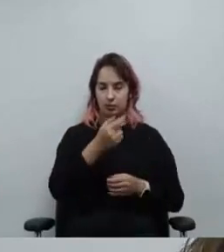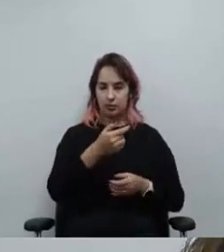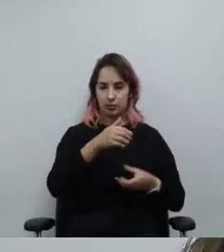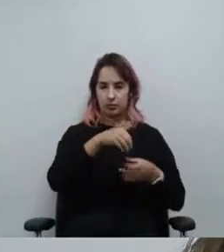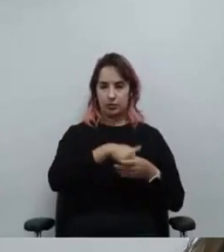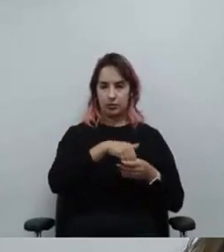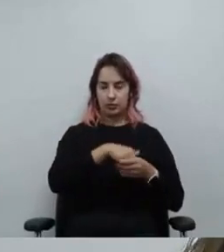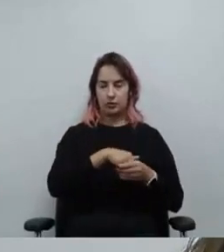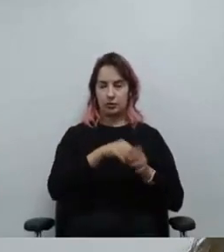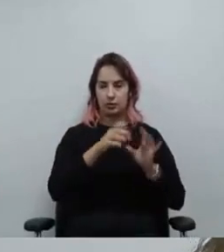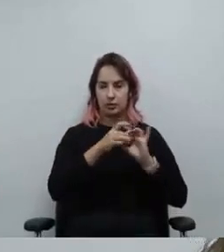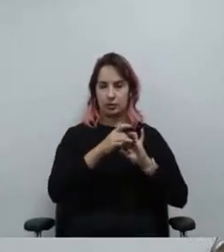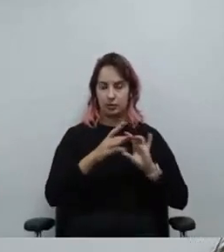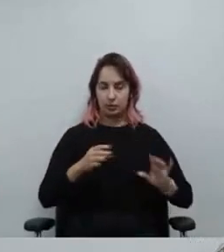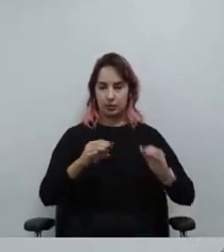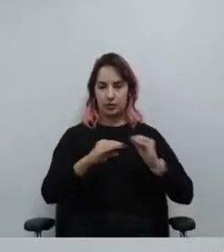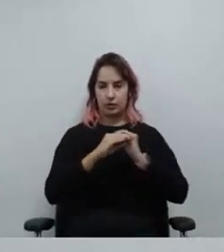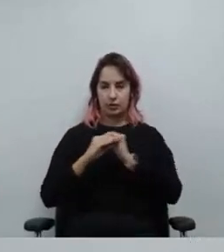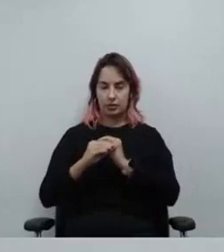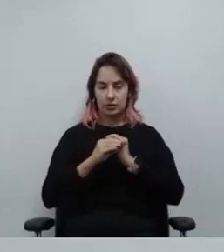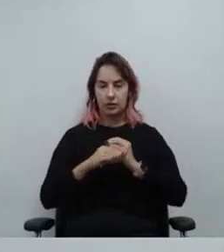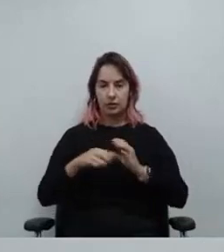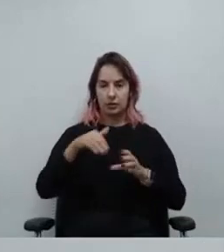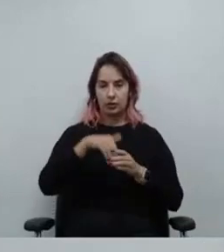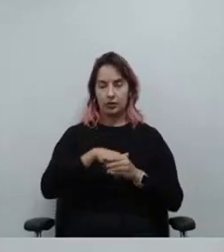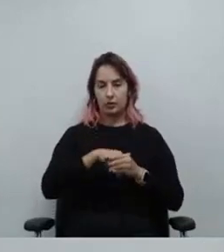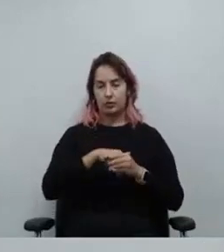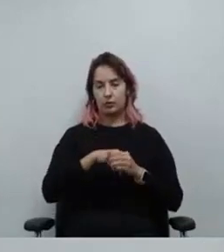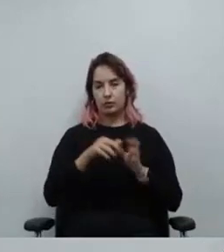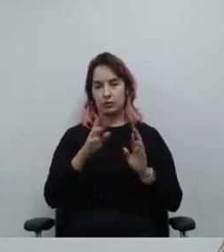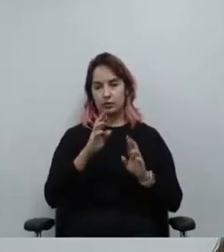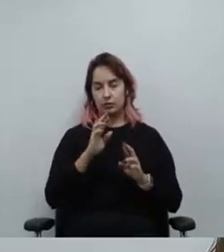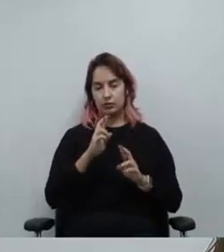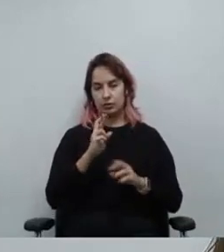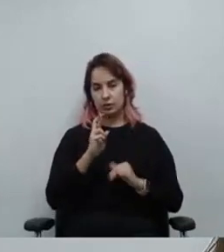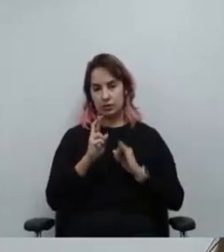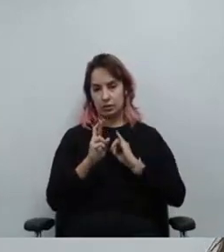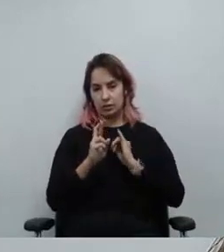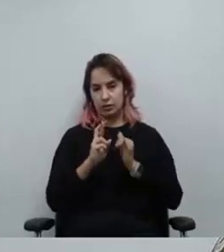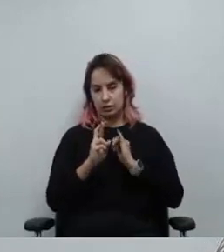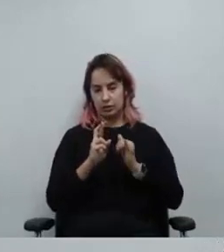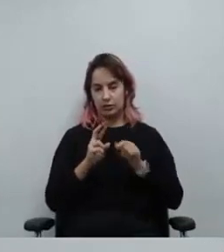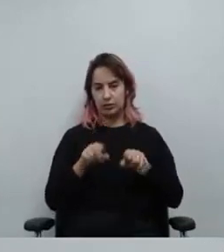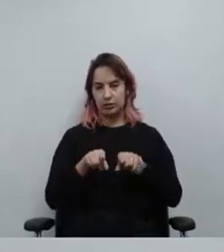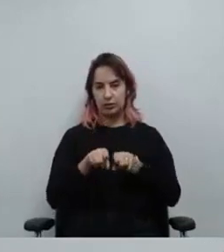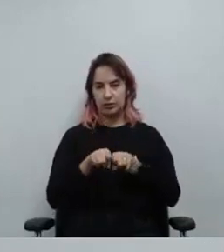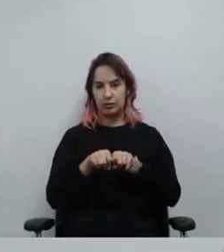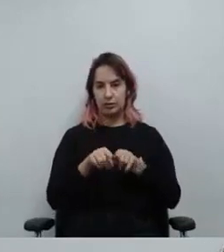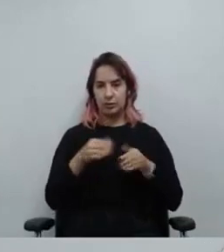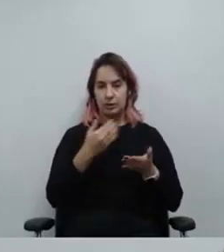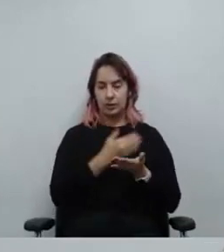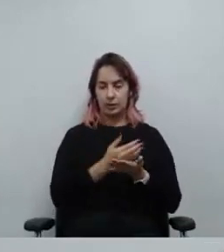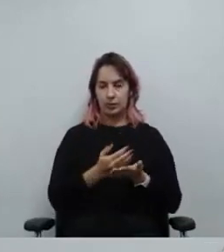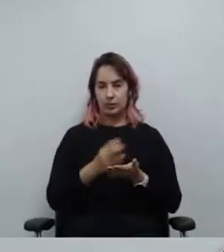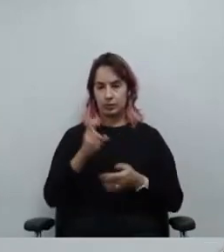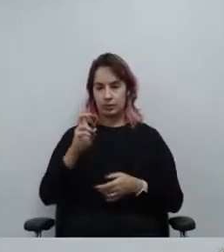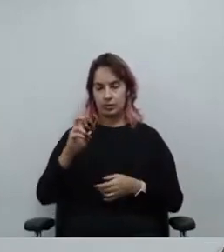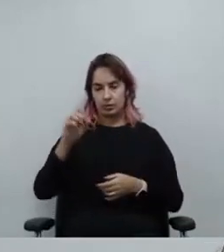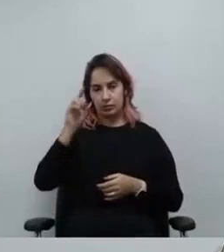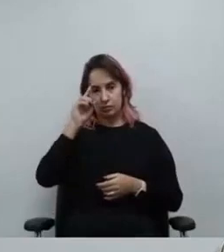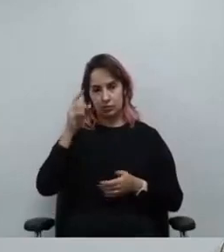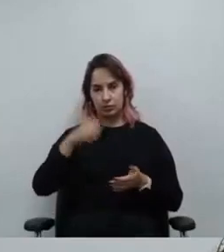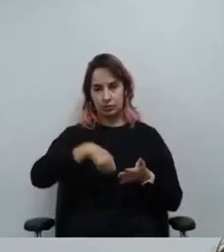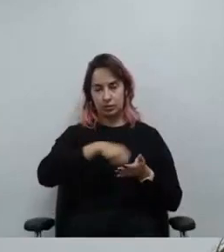o colegiado deliberado por unanimidade, nos termos do voto da relatoria, pela publicação no Diário Oficial da abertura do prazo de 5 dias para inscrição de